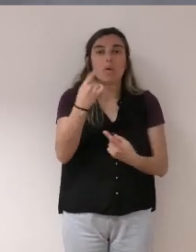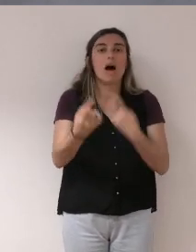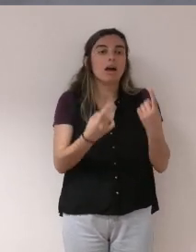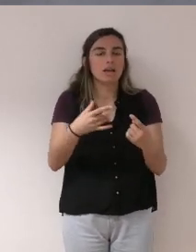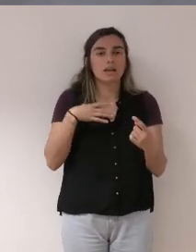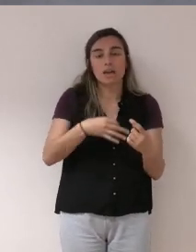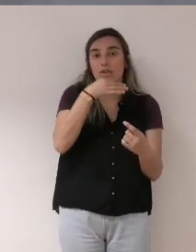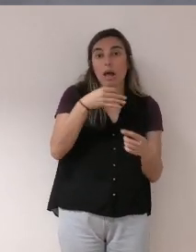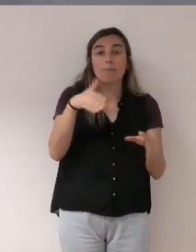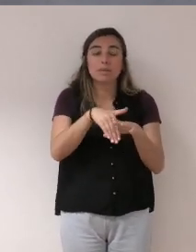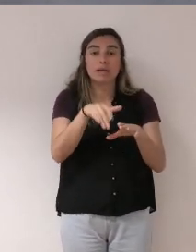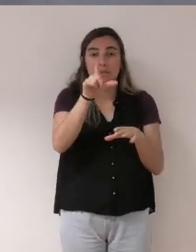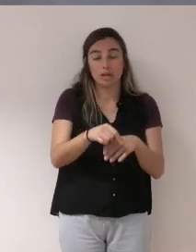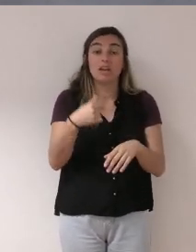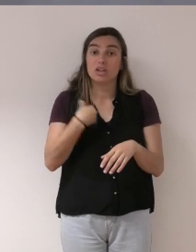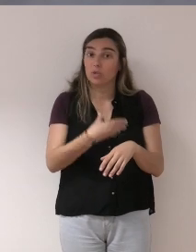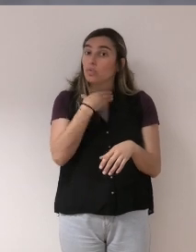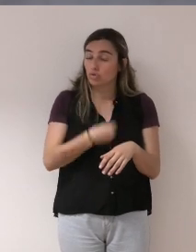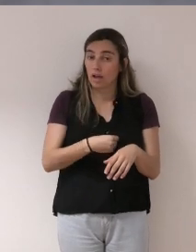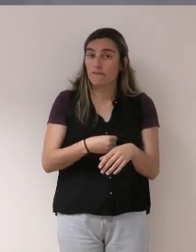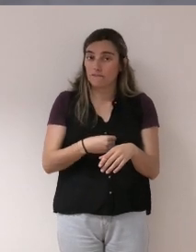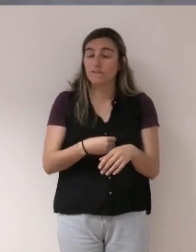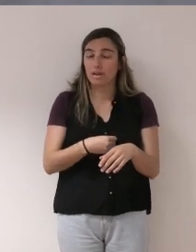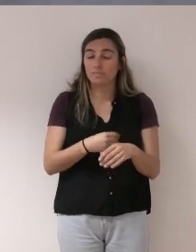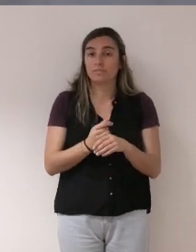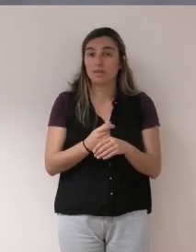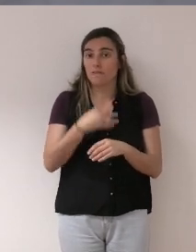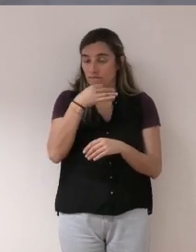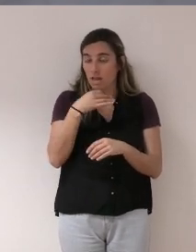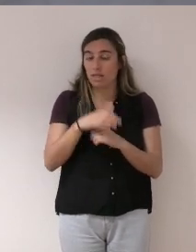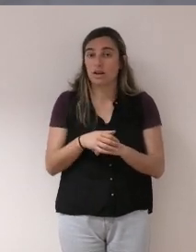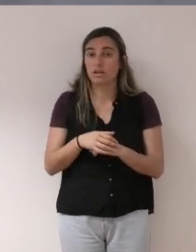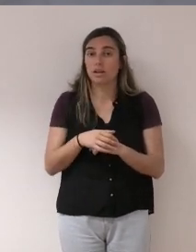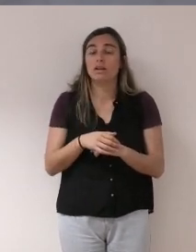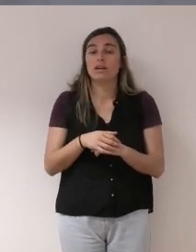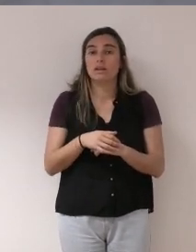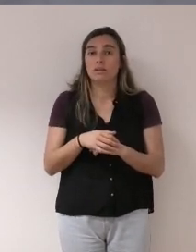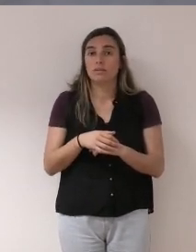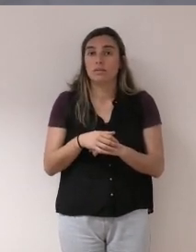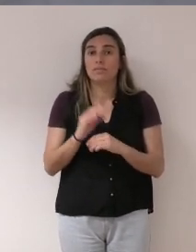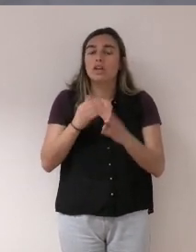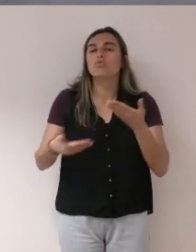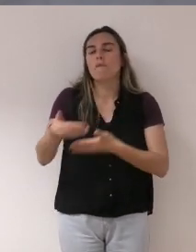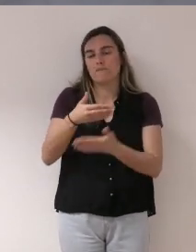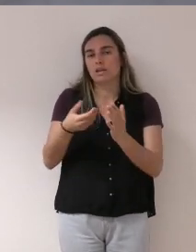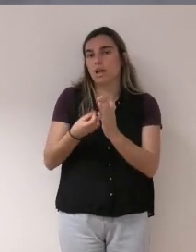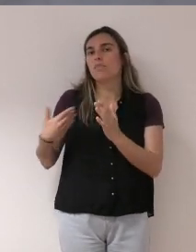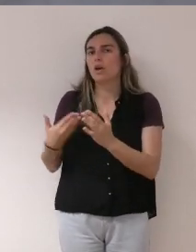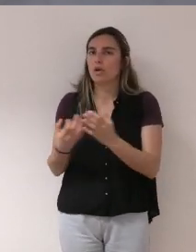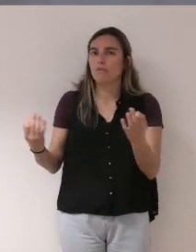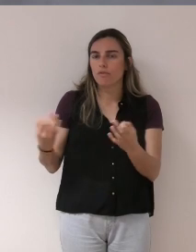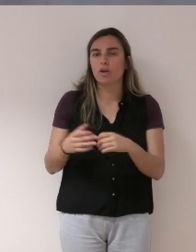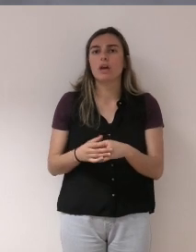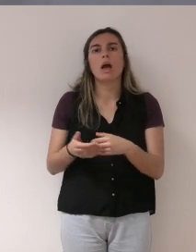gostava de estas vossas conversas tinham como ponto de partida a ideia de que